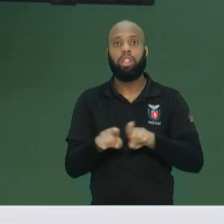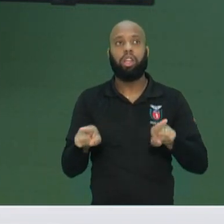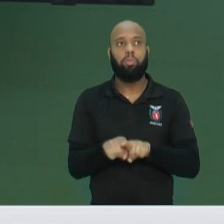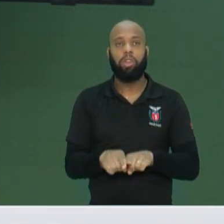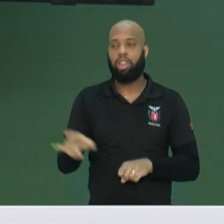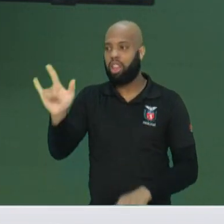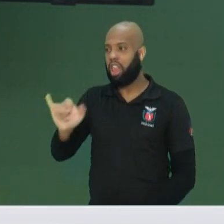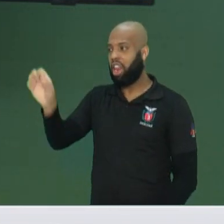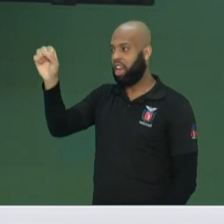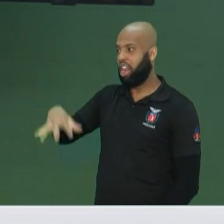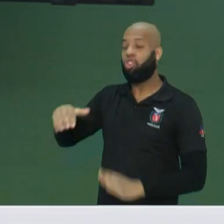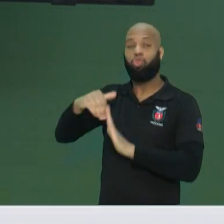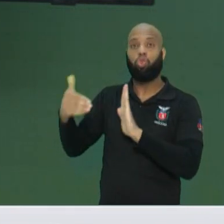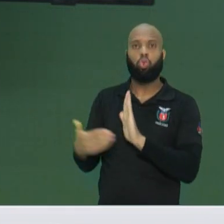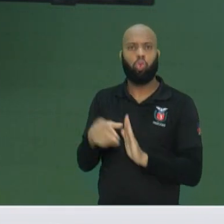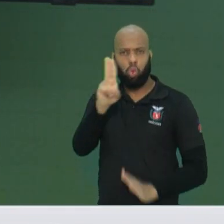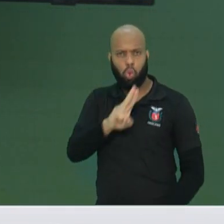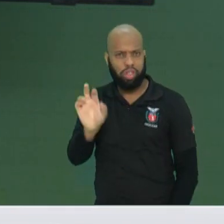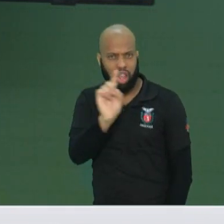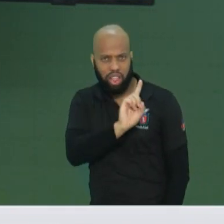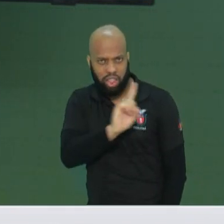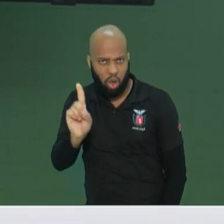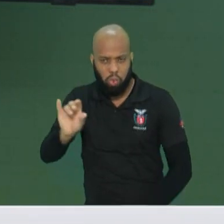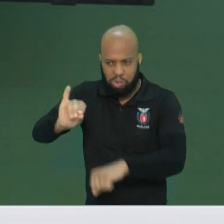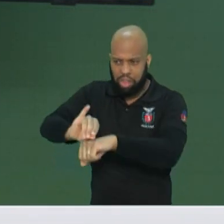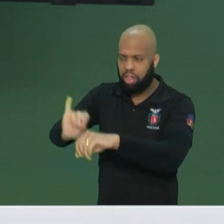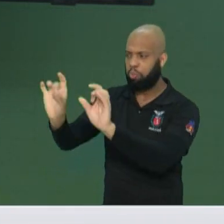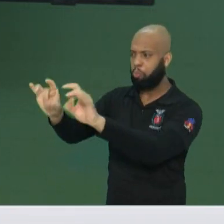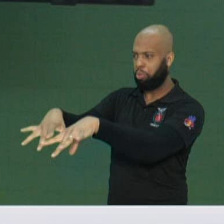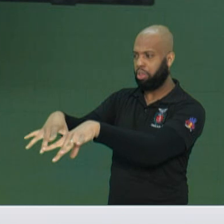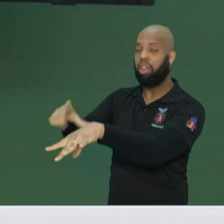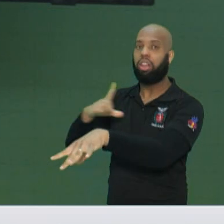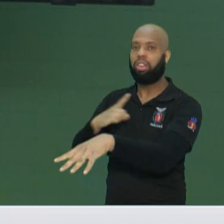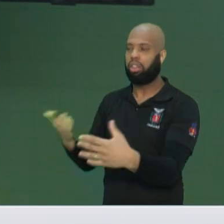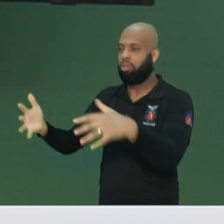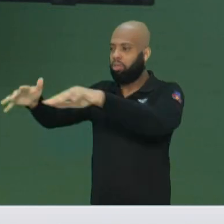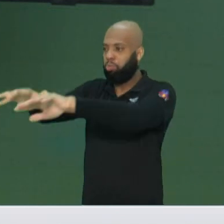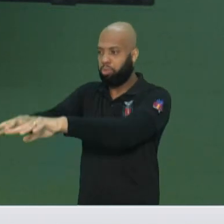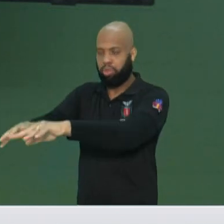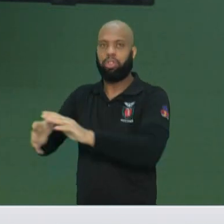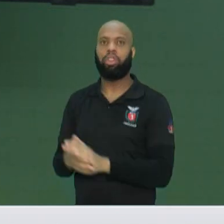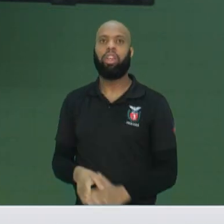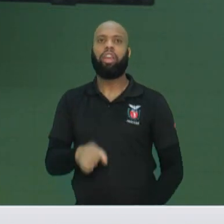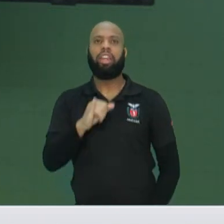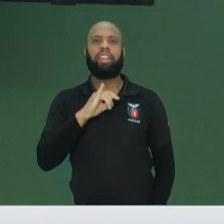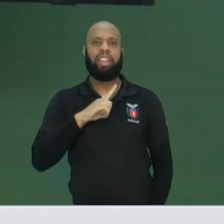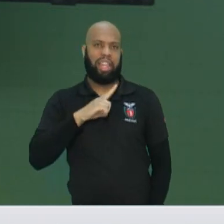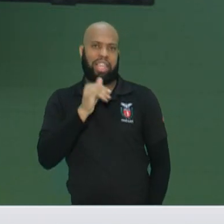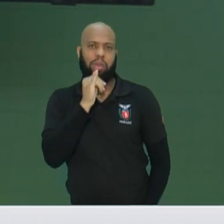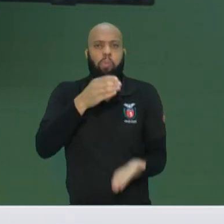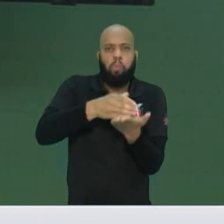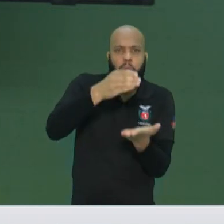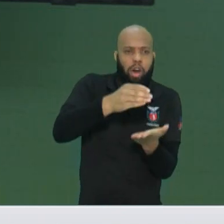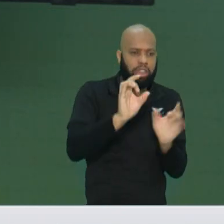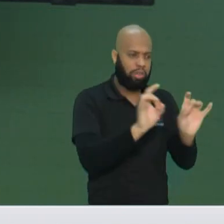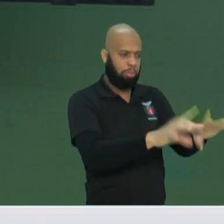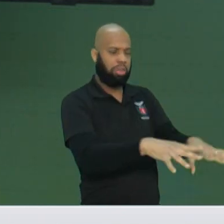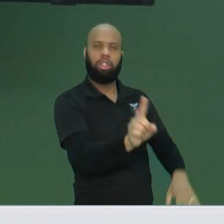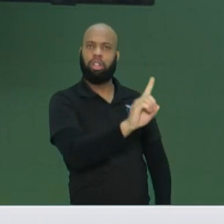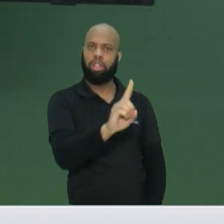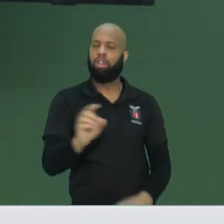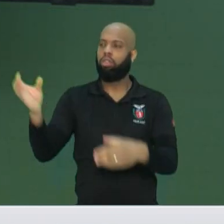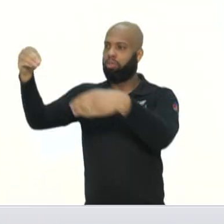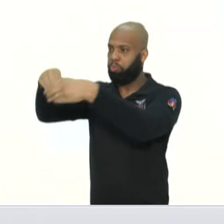no lixo todo objeto não utilizado que possa acumular água. Sabe aqueles potinhos? Não deixa nada solto pela casa,